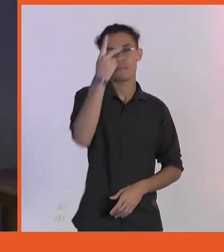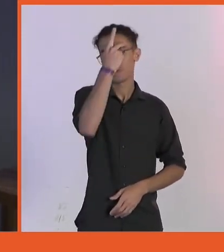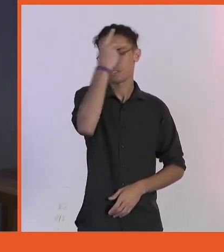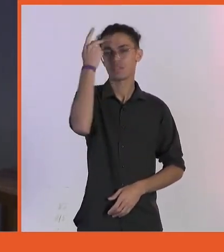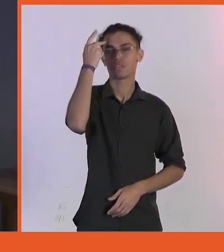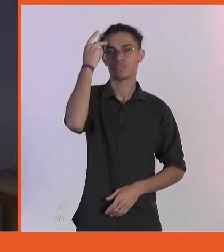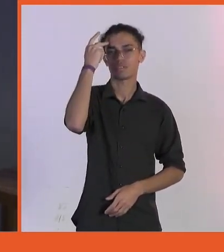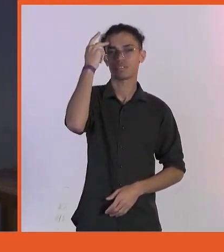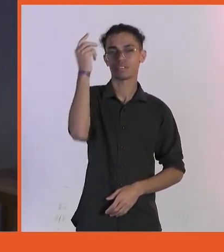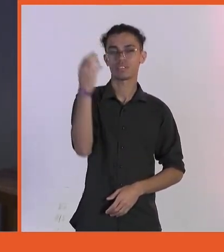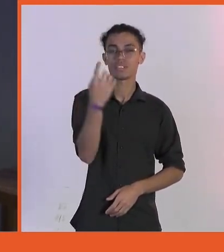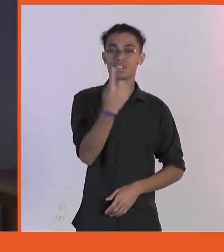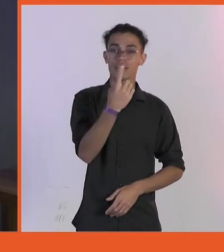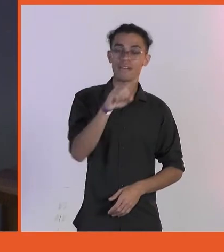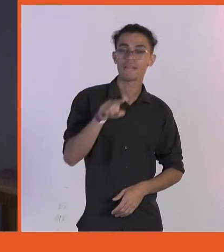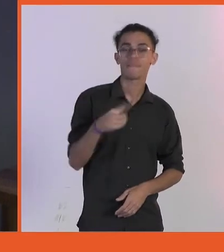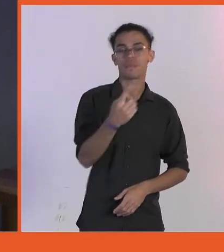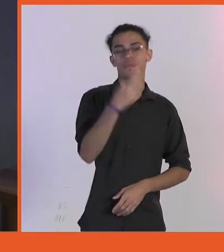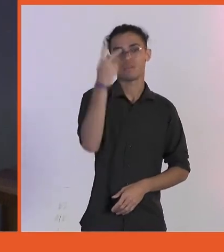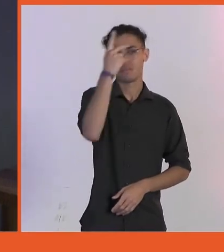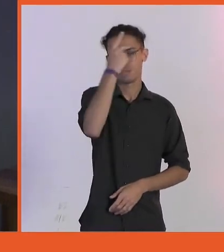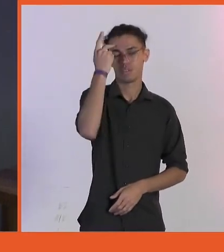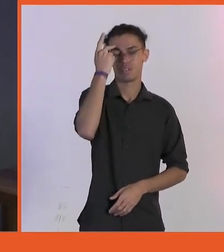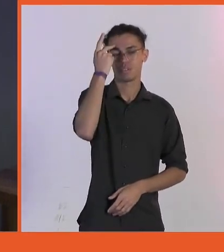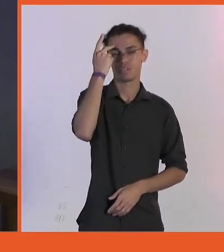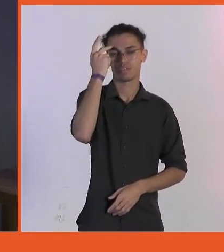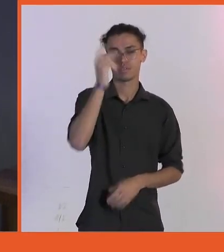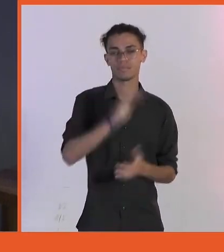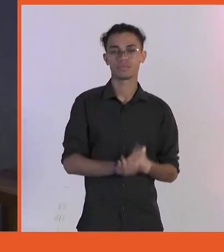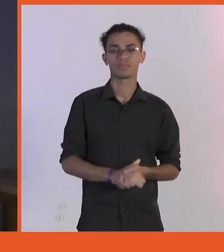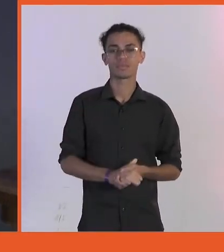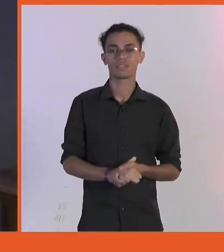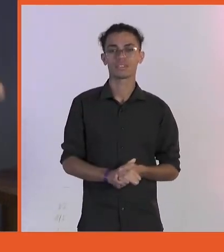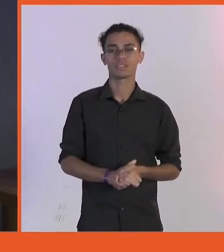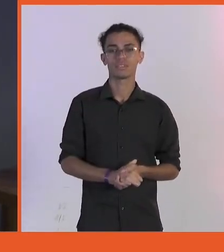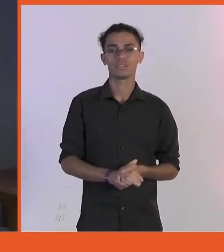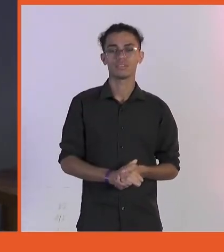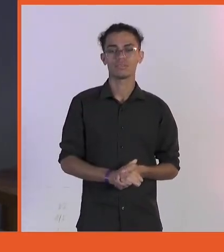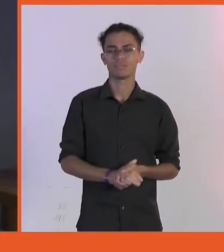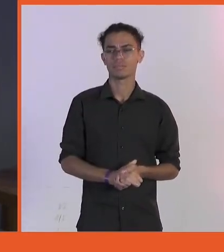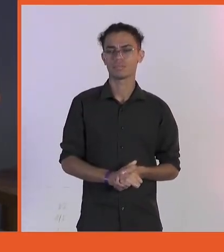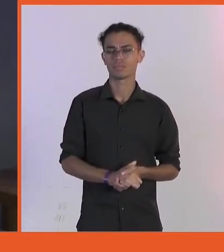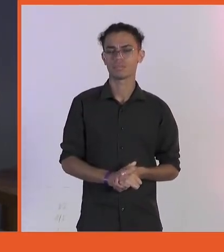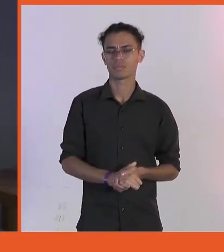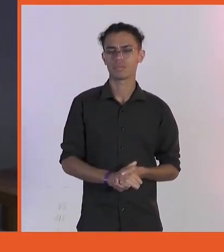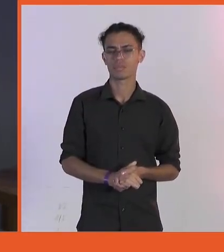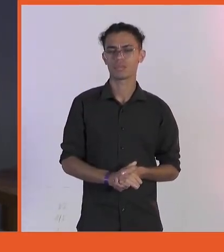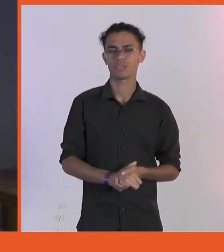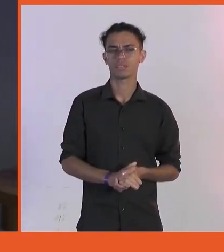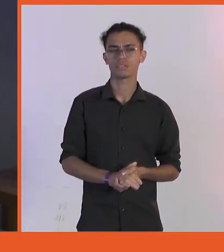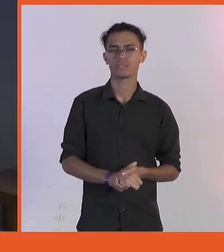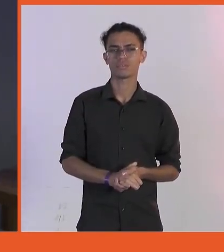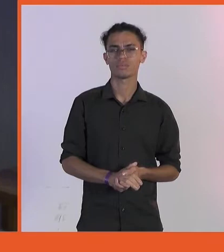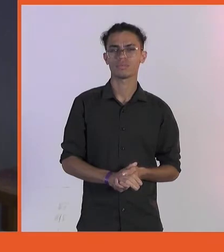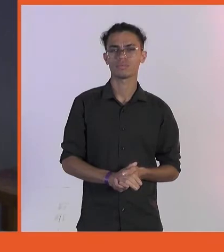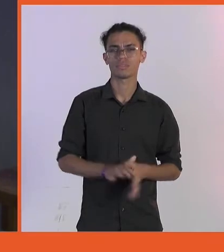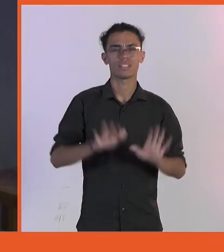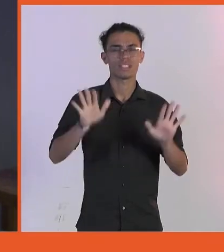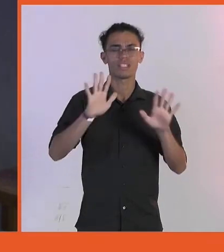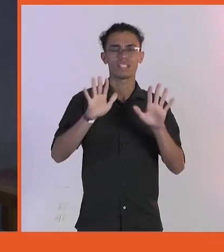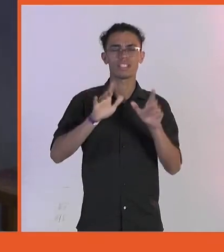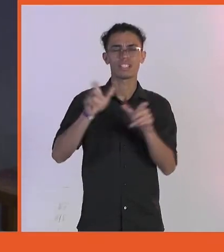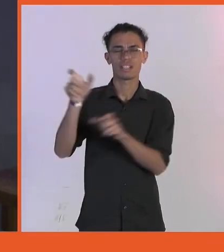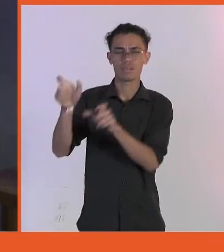gente. É 1.000, é 5.000, é 20.000. Pô, você quer ser quem? Você quer ser o Luva de Pedreiro, pô? Né? Sabe assim, esquece esses